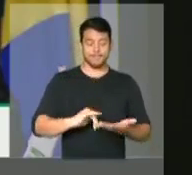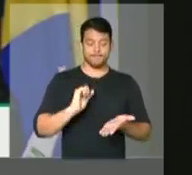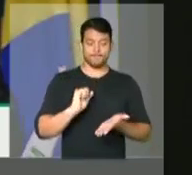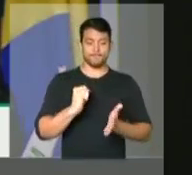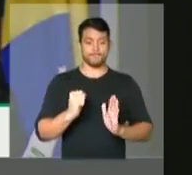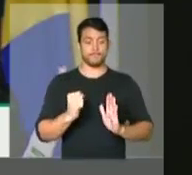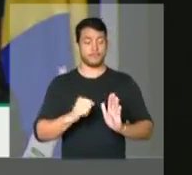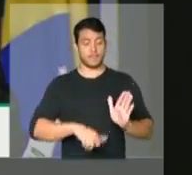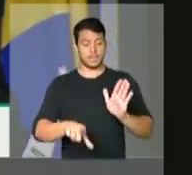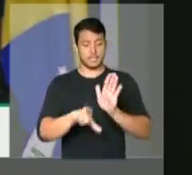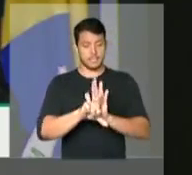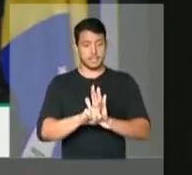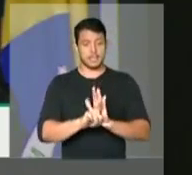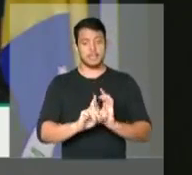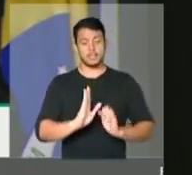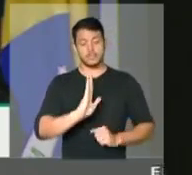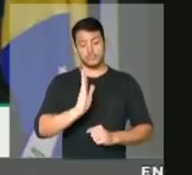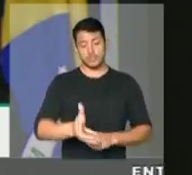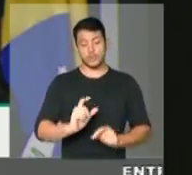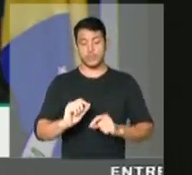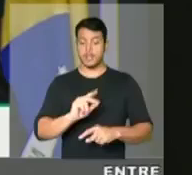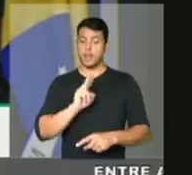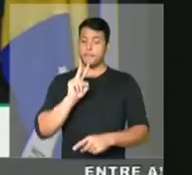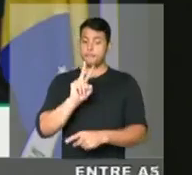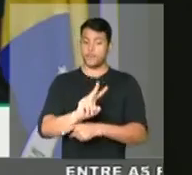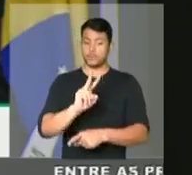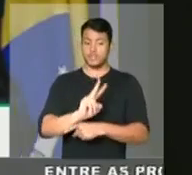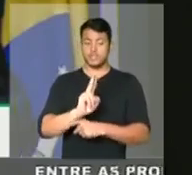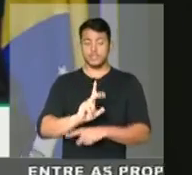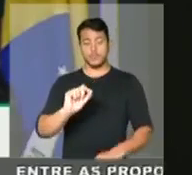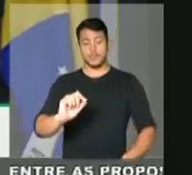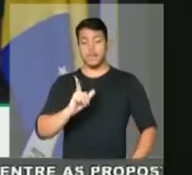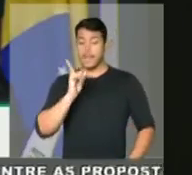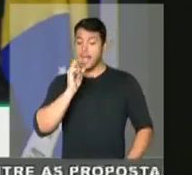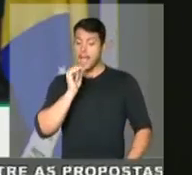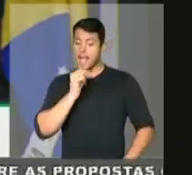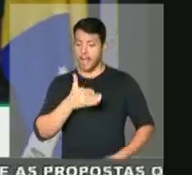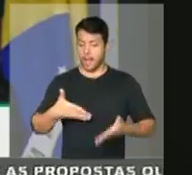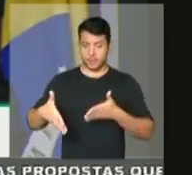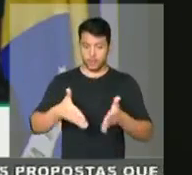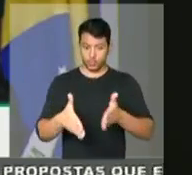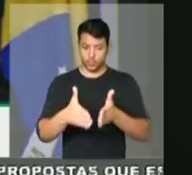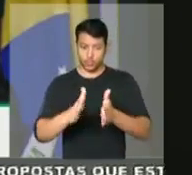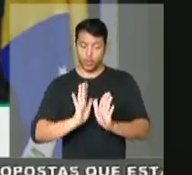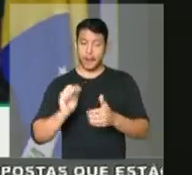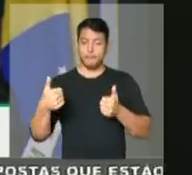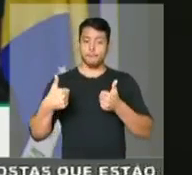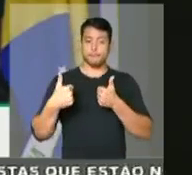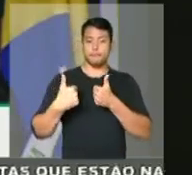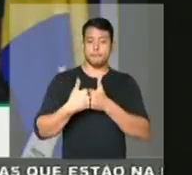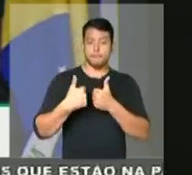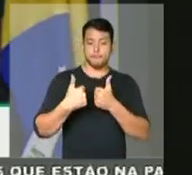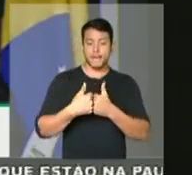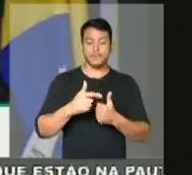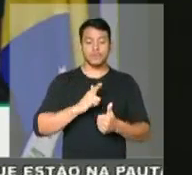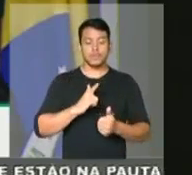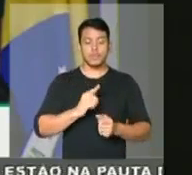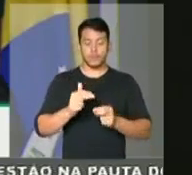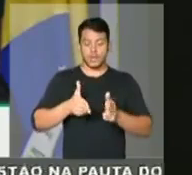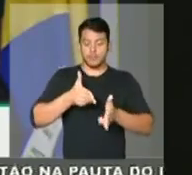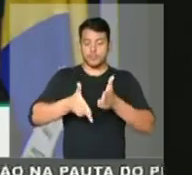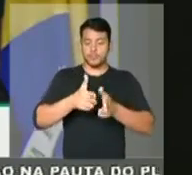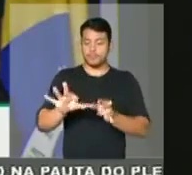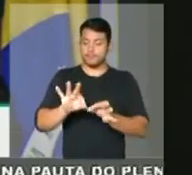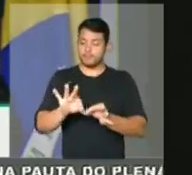79, de proteger as proximidades das águas correntes e dormentes ao reservar espaço de segurança nas